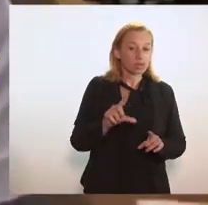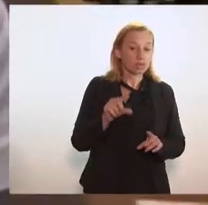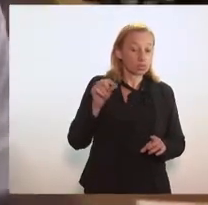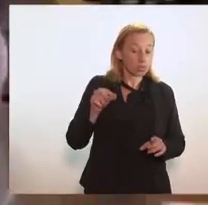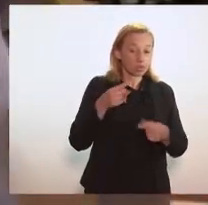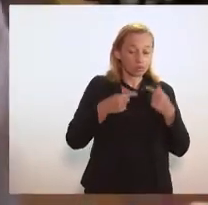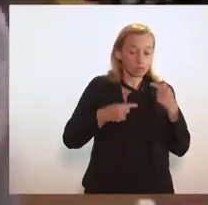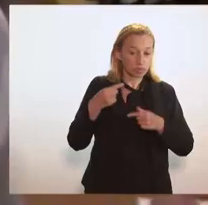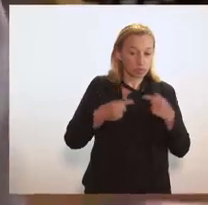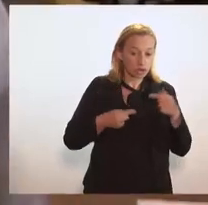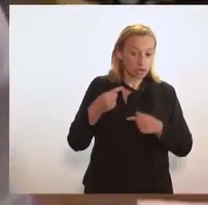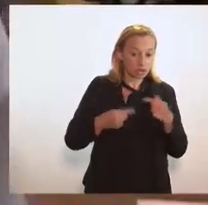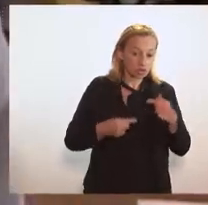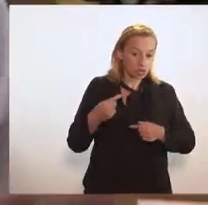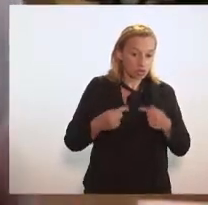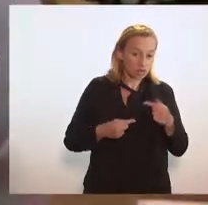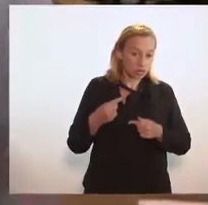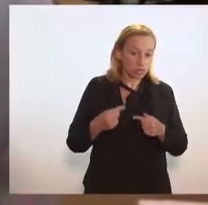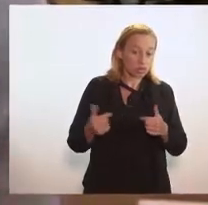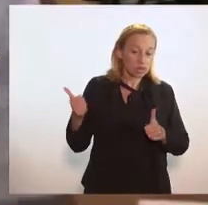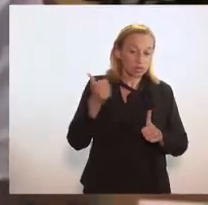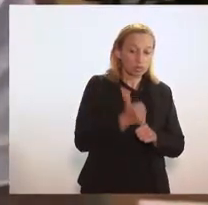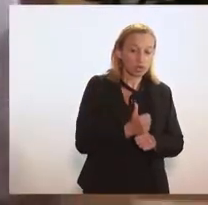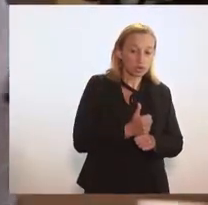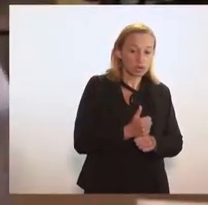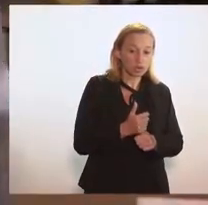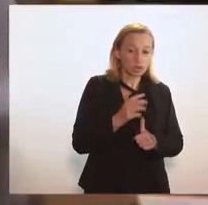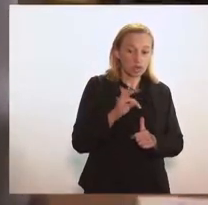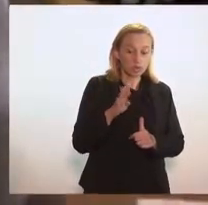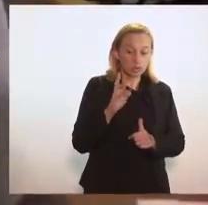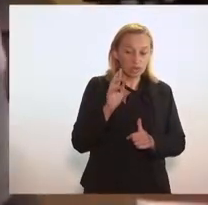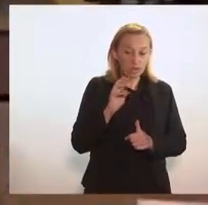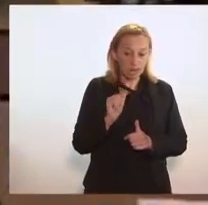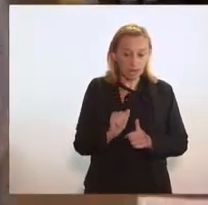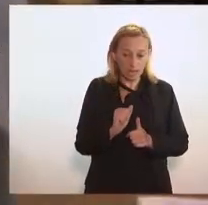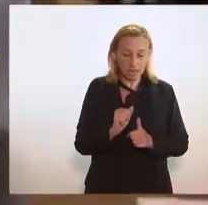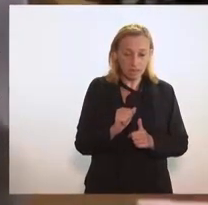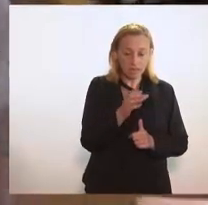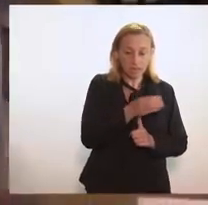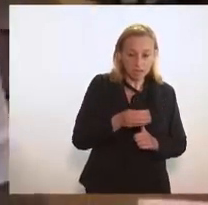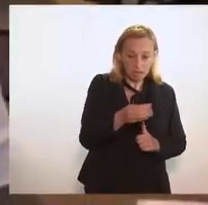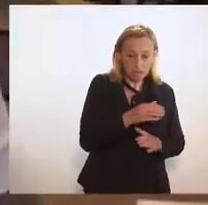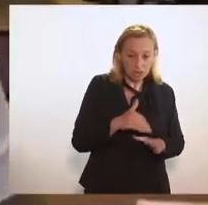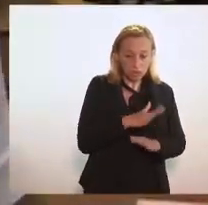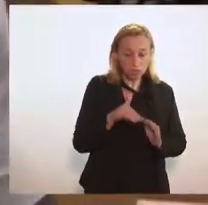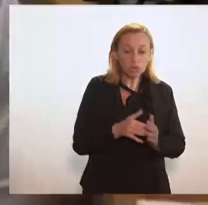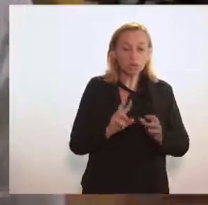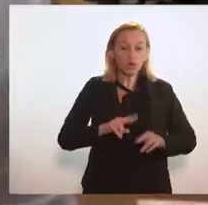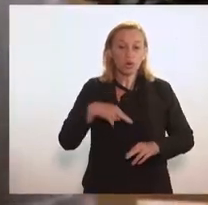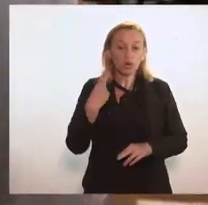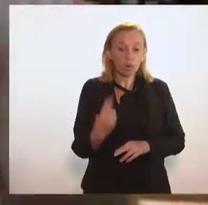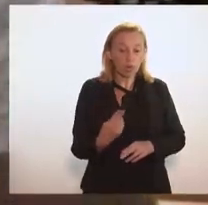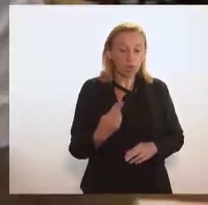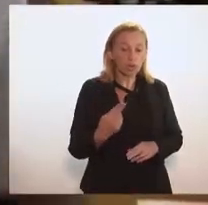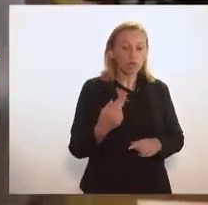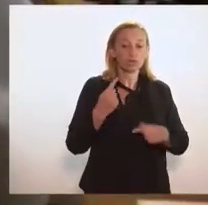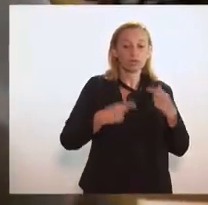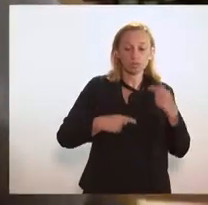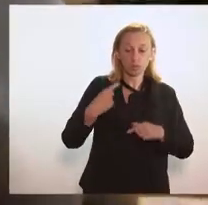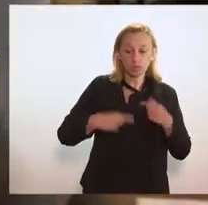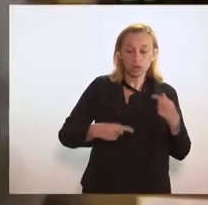a gente acaba com a substituição tributária cerveja ou então faz pressão